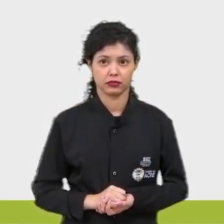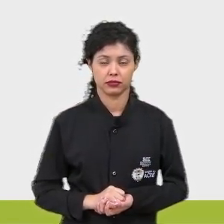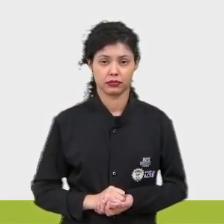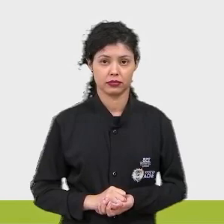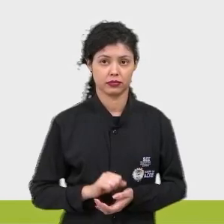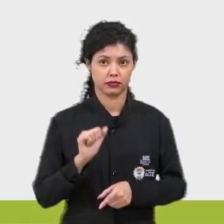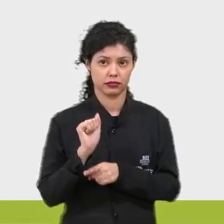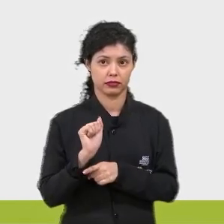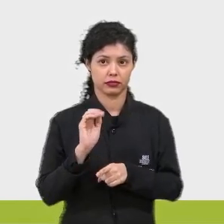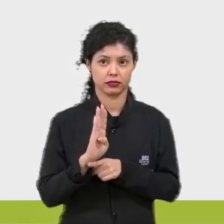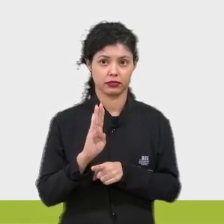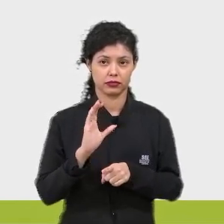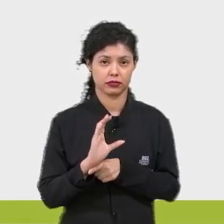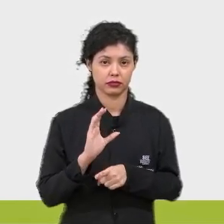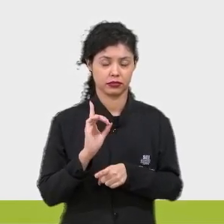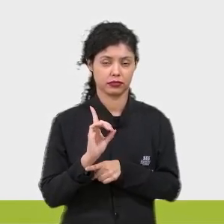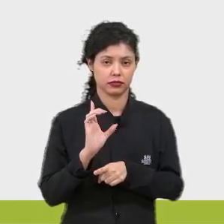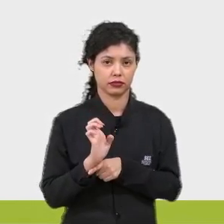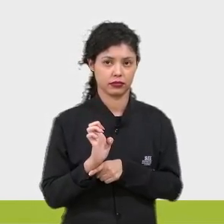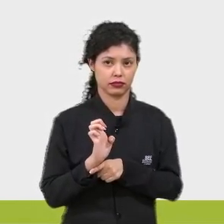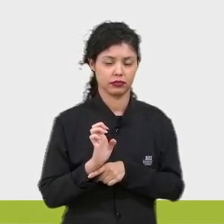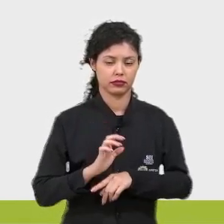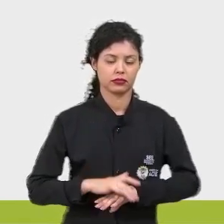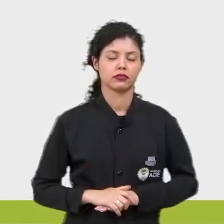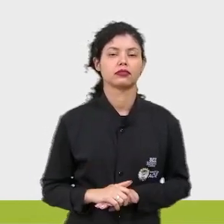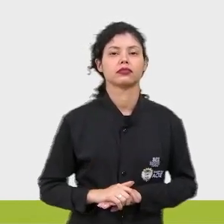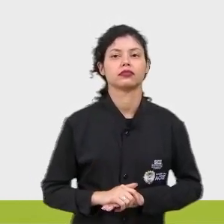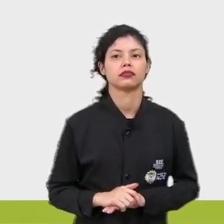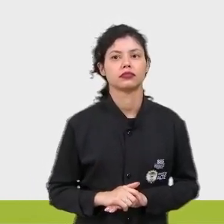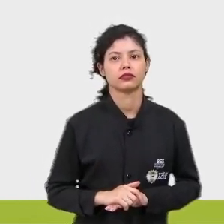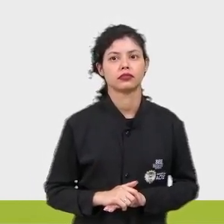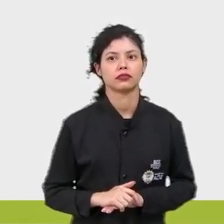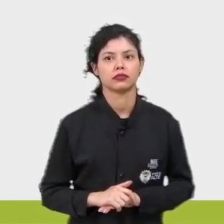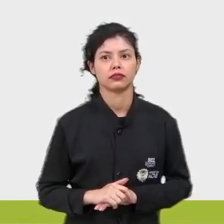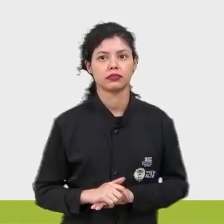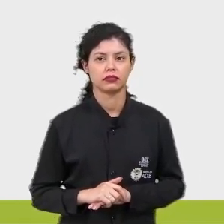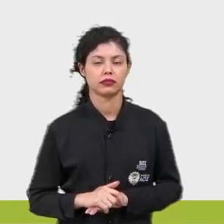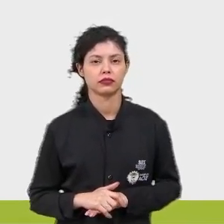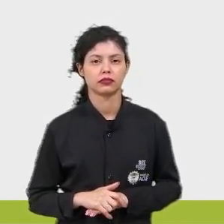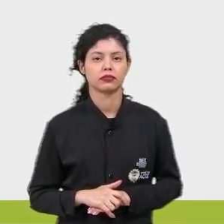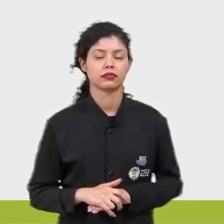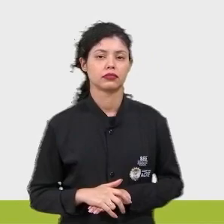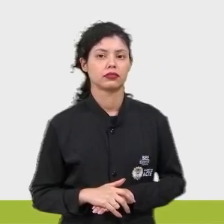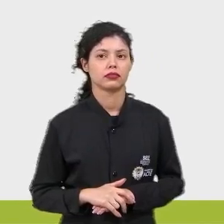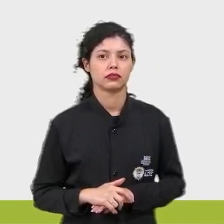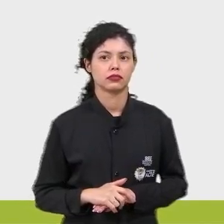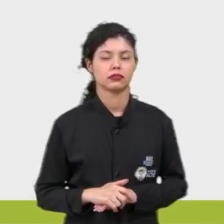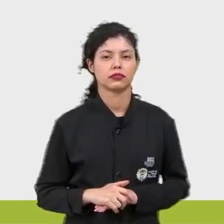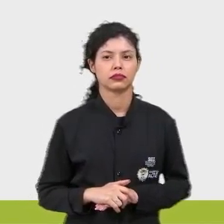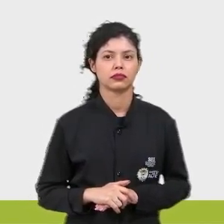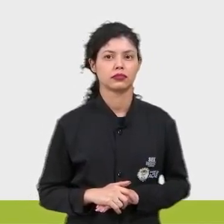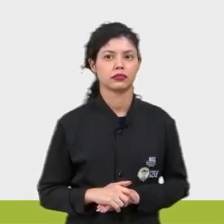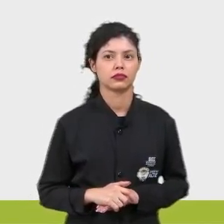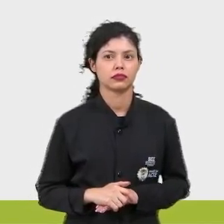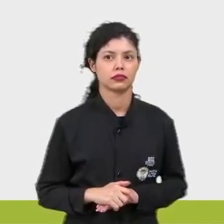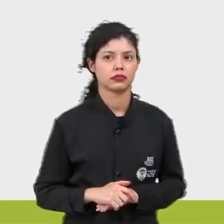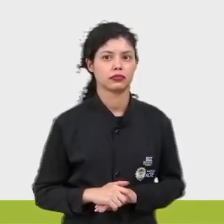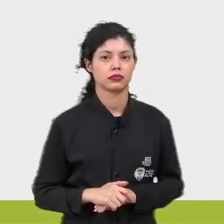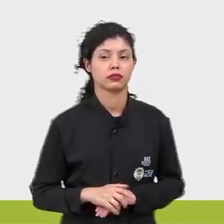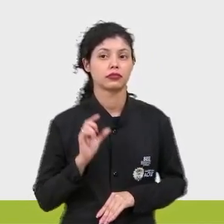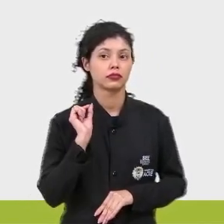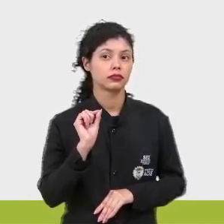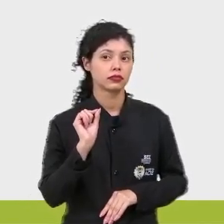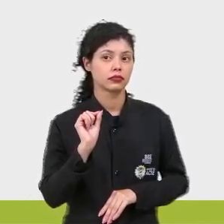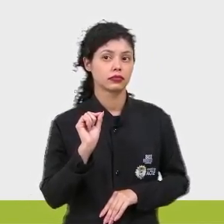A, letra B ou letra C, letra A, letra B, letra C, letra D ou letra E. Temos o